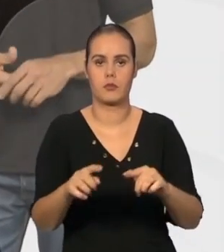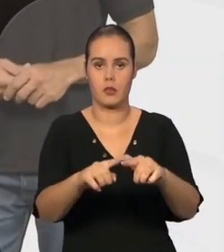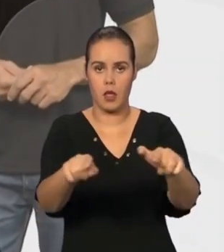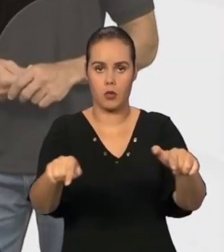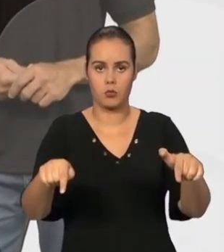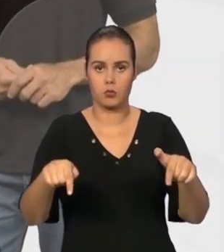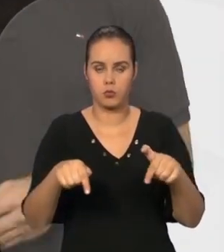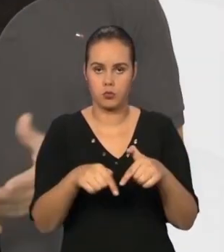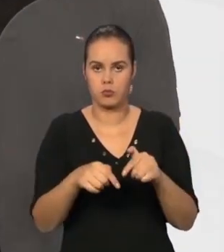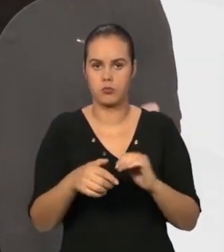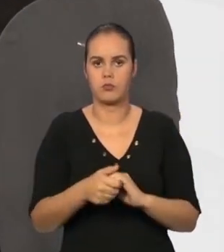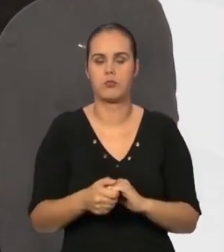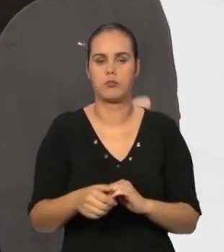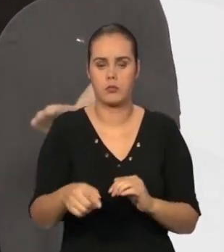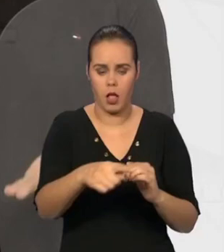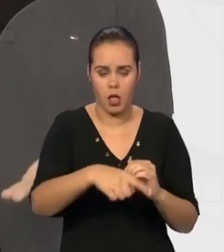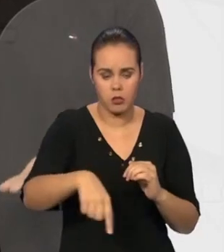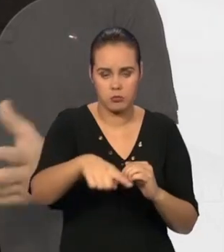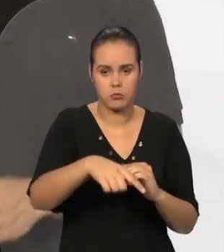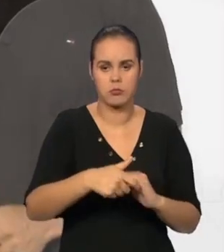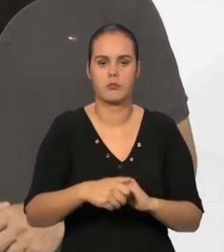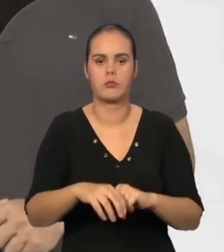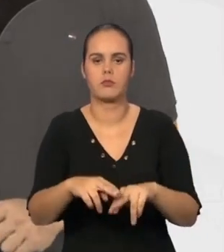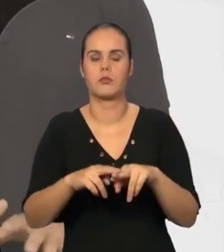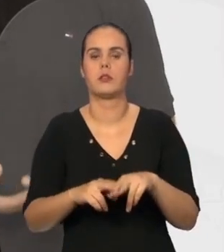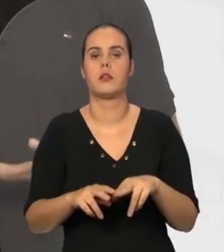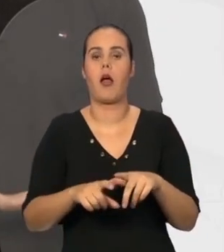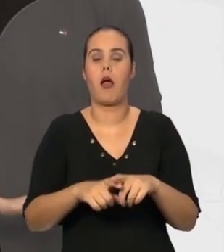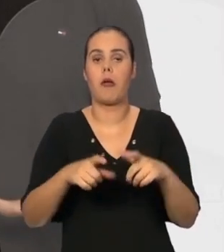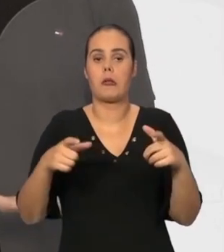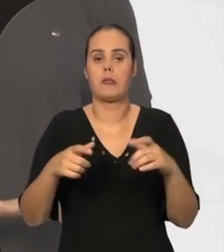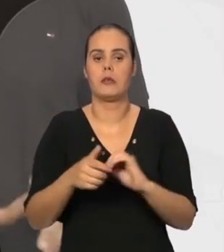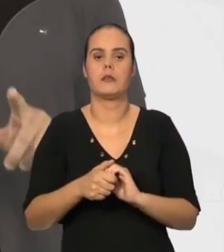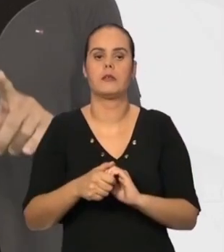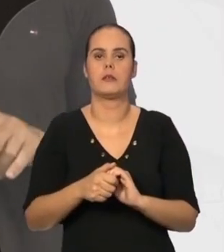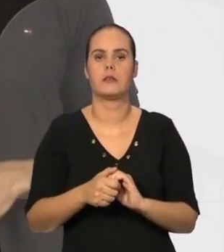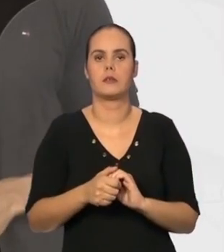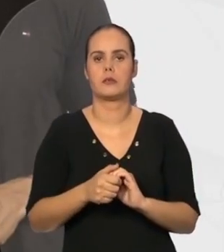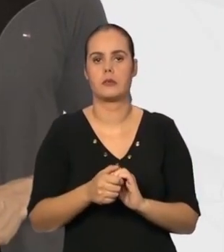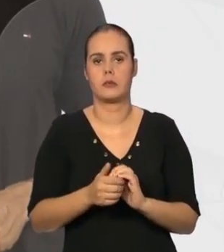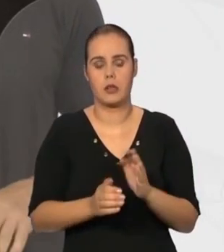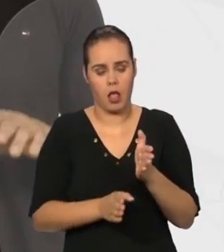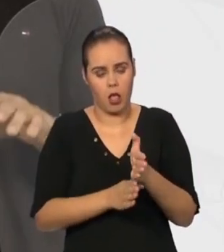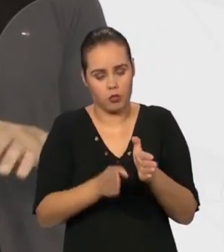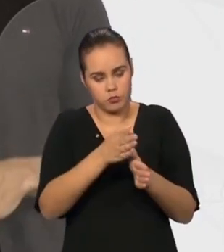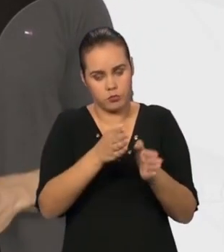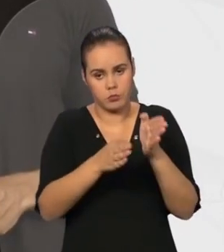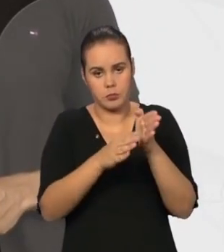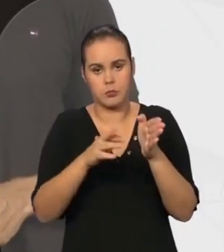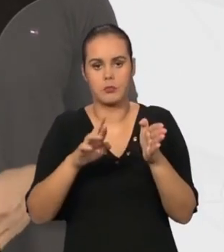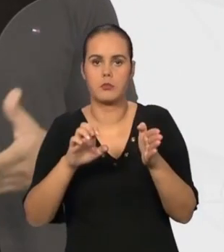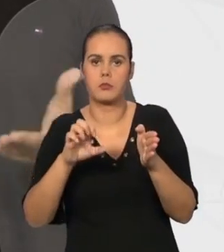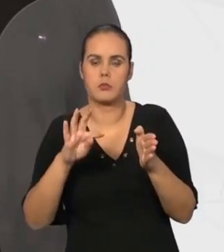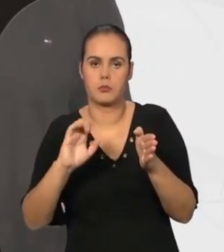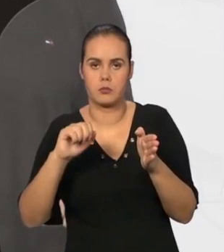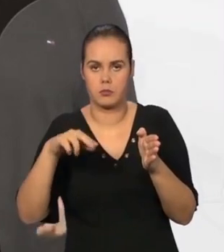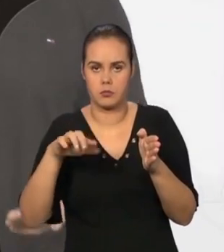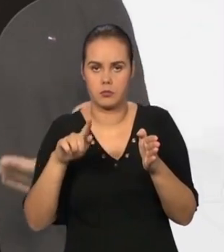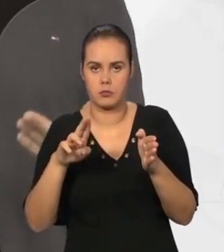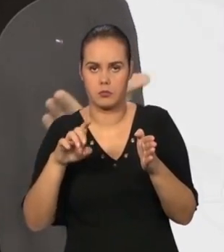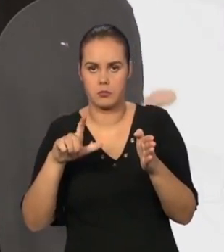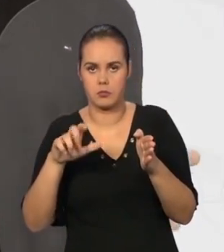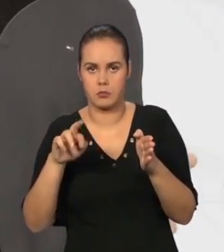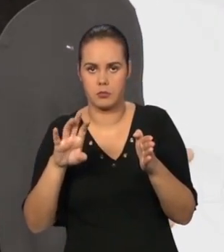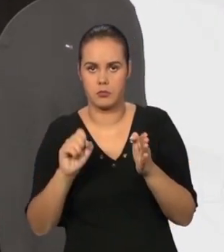de concreto armado. Eles têm, na maioria das vezes, paredes retangulares, sendo classificados de 3 formas: os